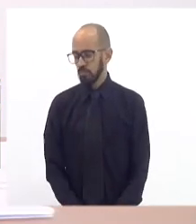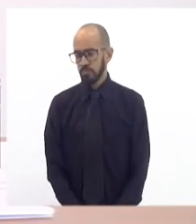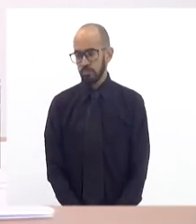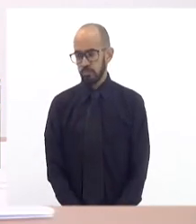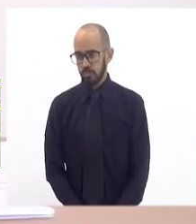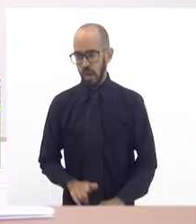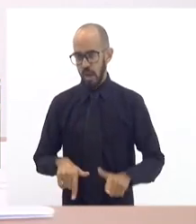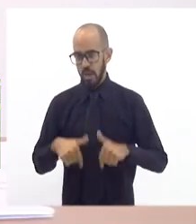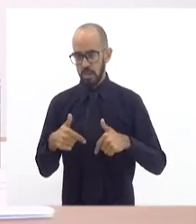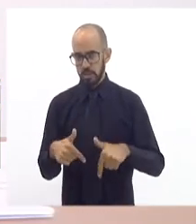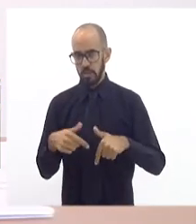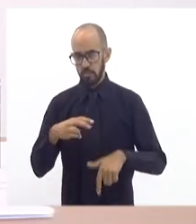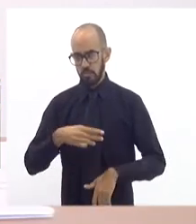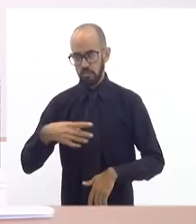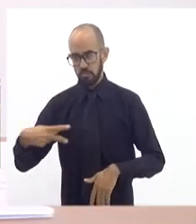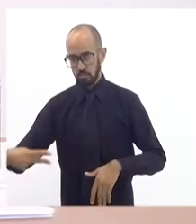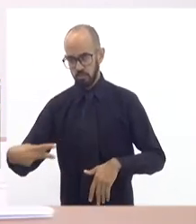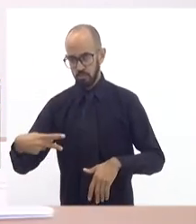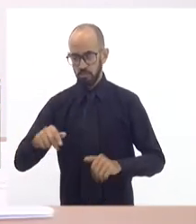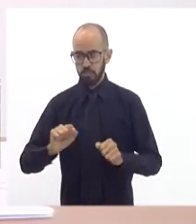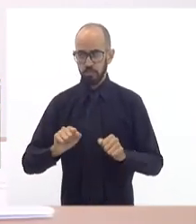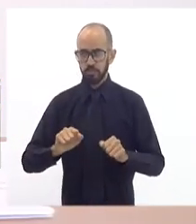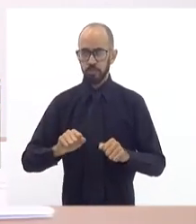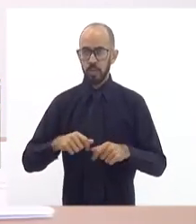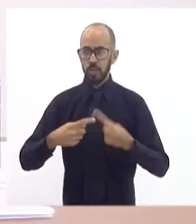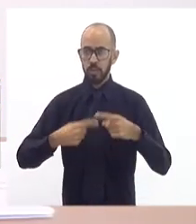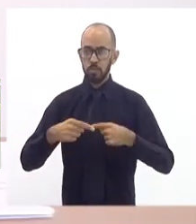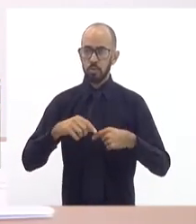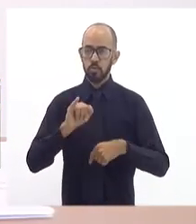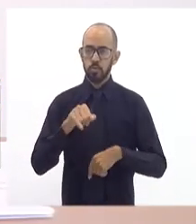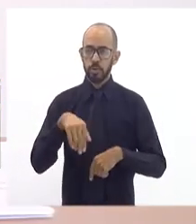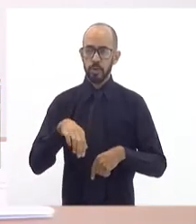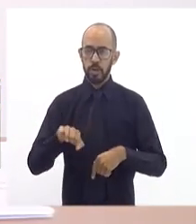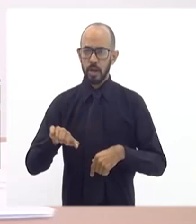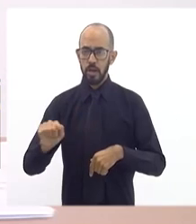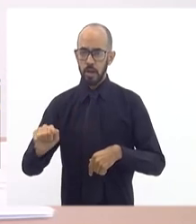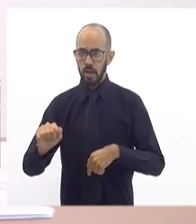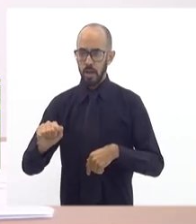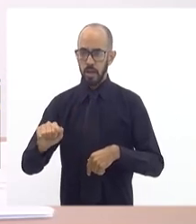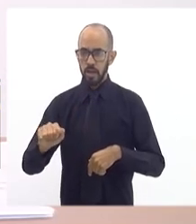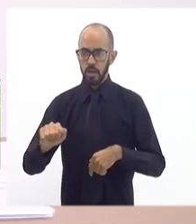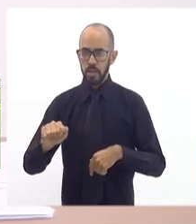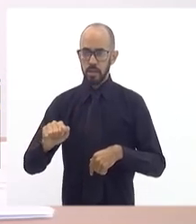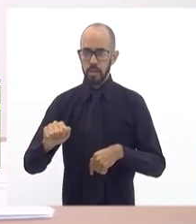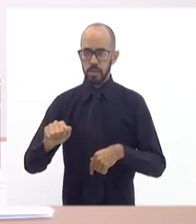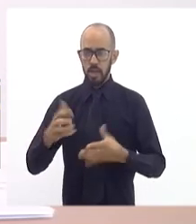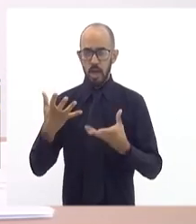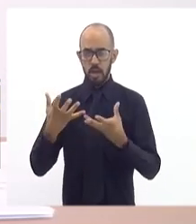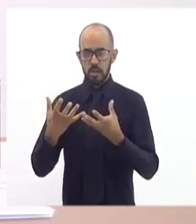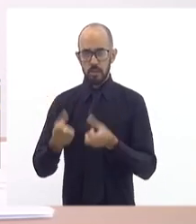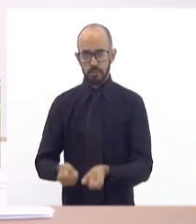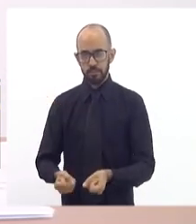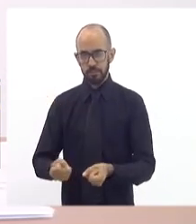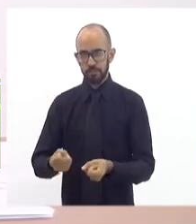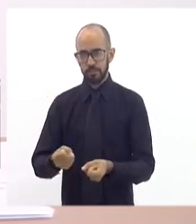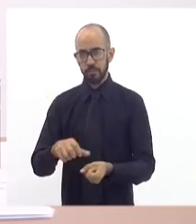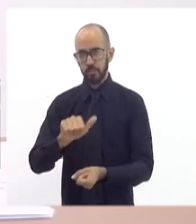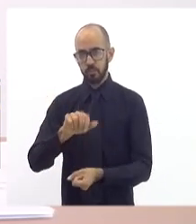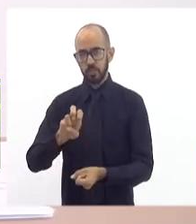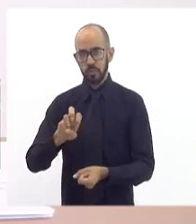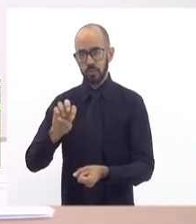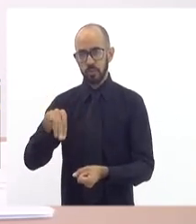a ação do ministério Federal se dá após geleia se nega a acatar recomendação expedida no dia quinze de Março